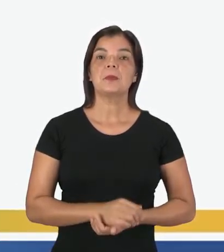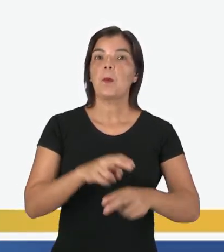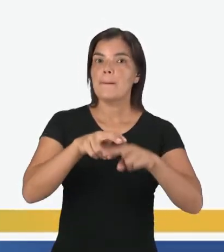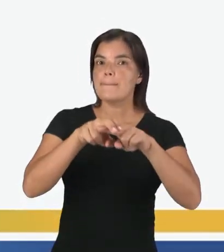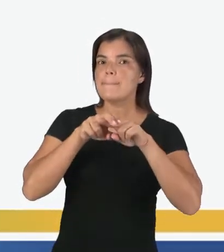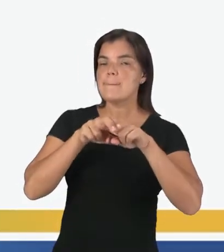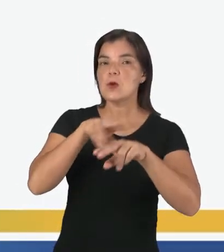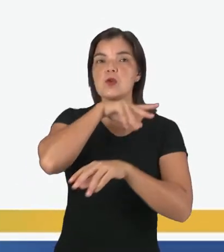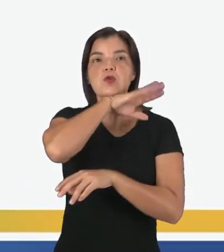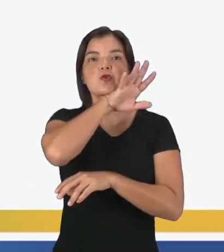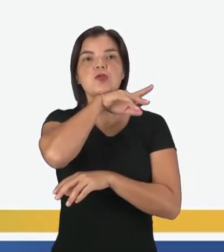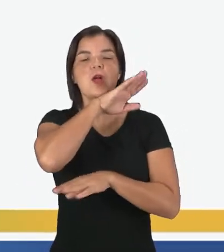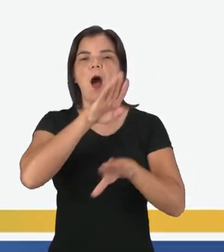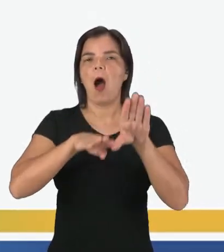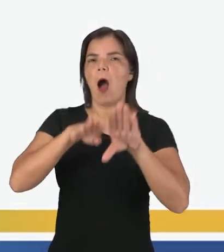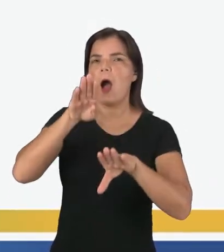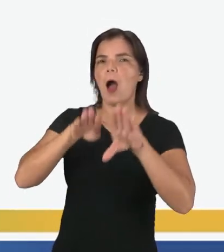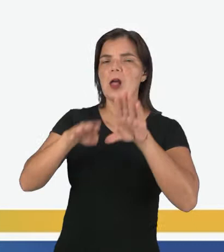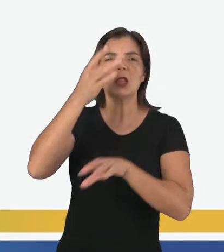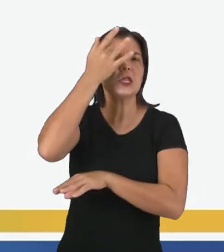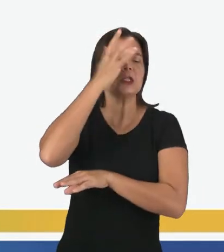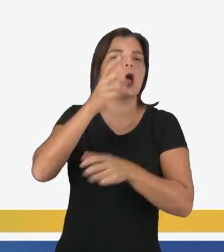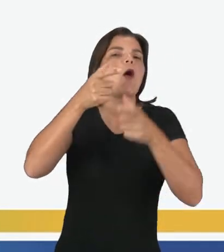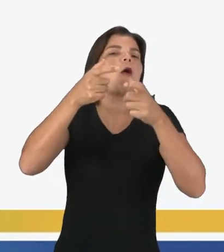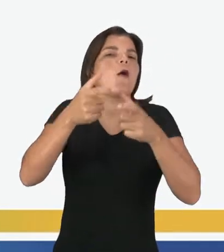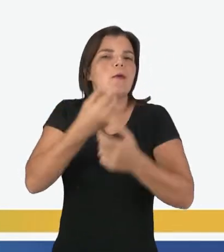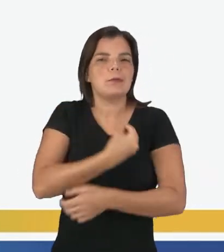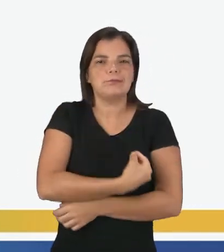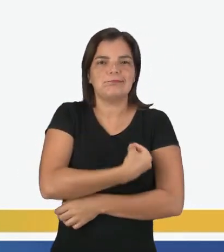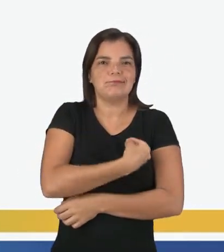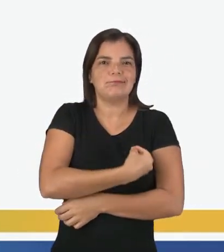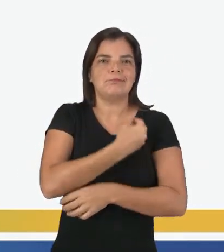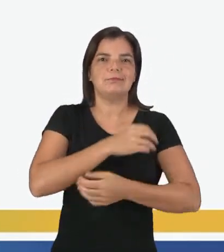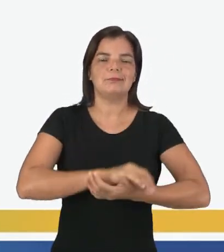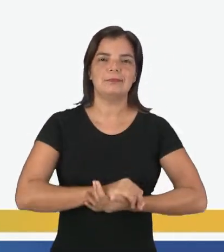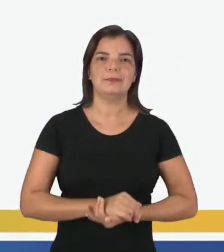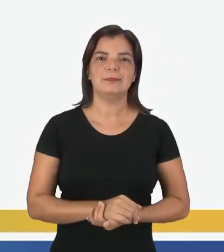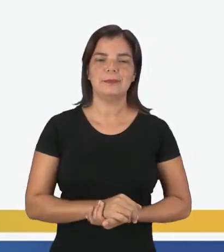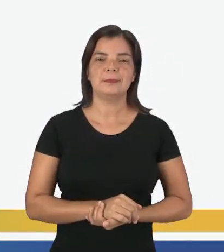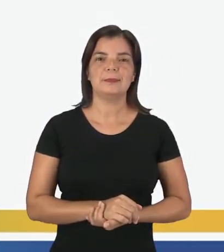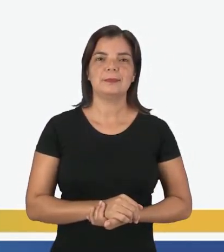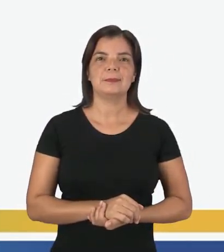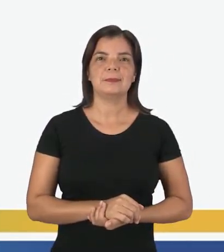Por isso, os animais muitas vezes não sabem onde ele está.